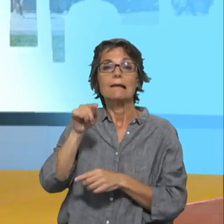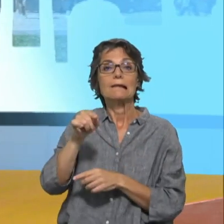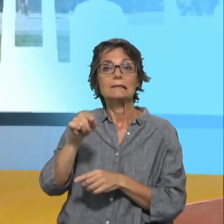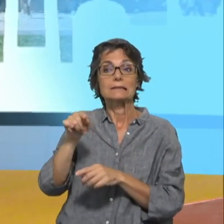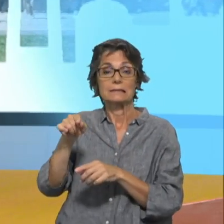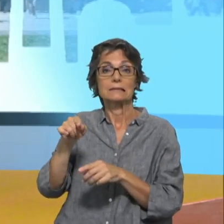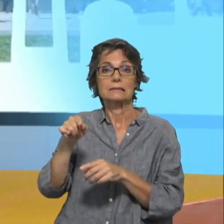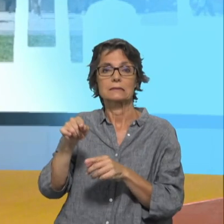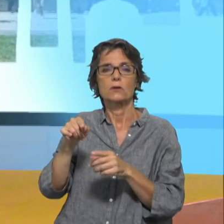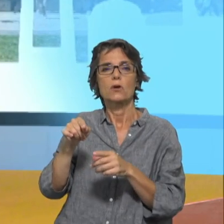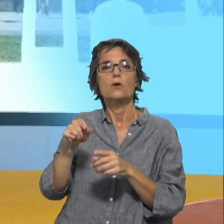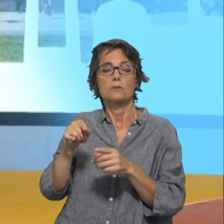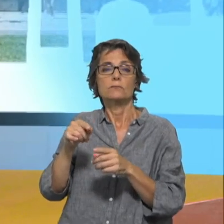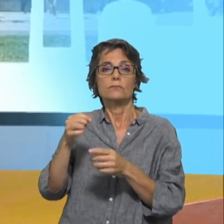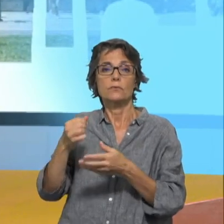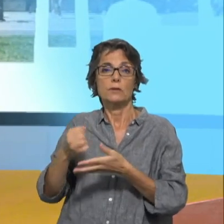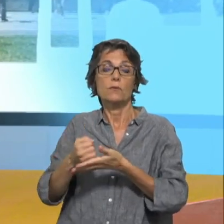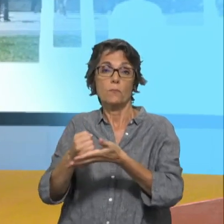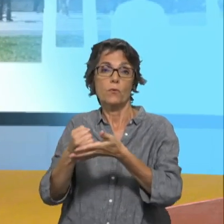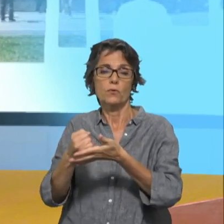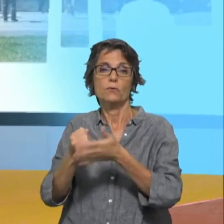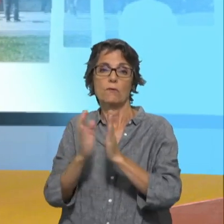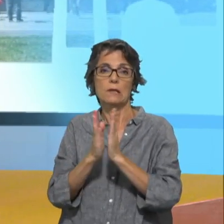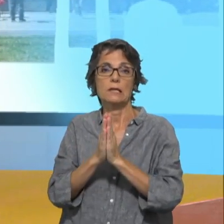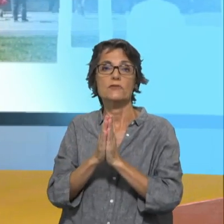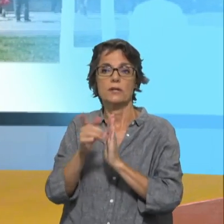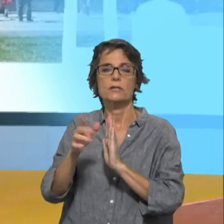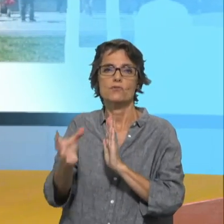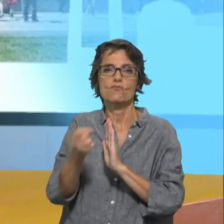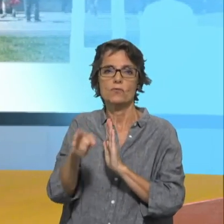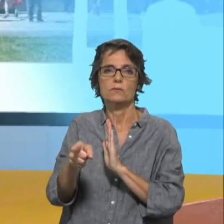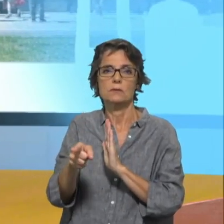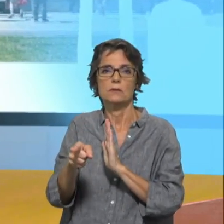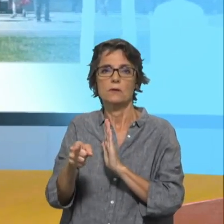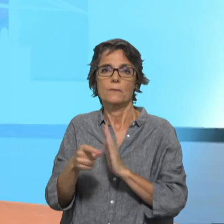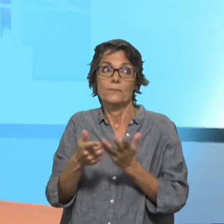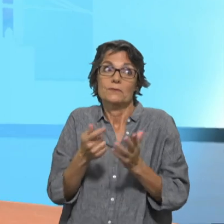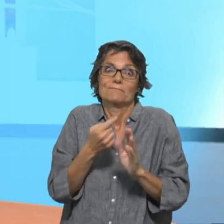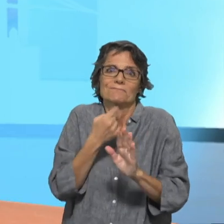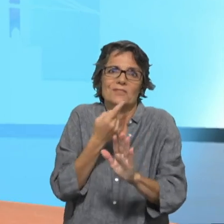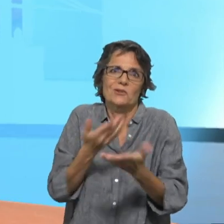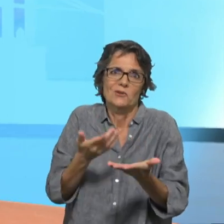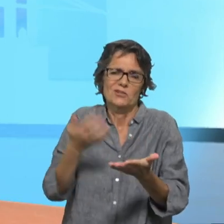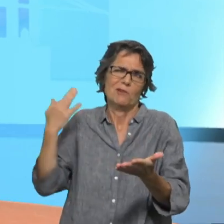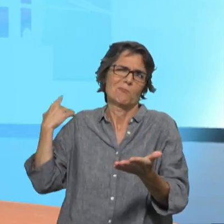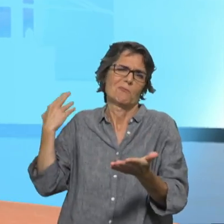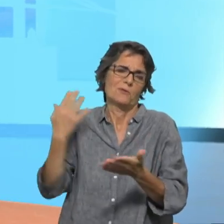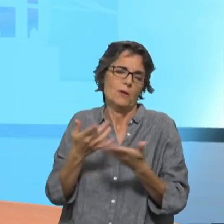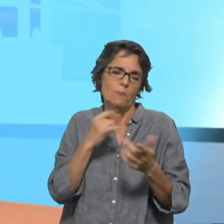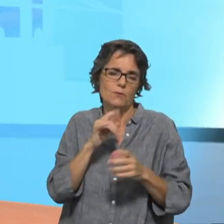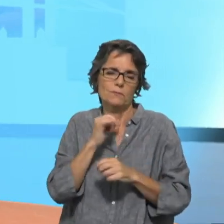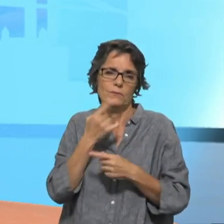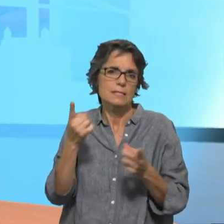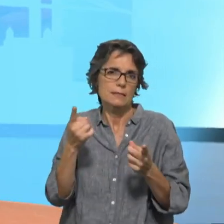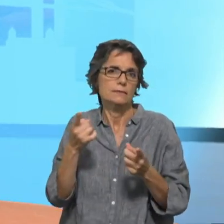um alto dignitário da Igreja Católica. Enfim, acho que não é inconfidência, passados estes anos todos, acho que podemos dizer que, de